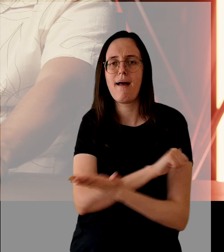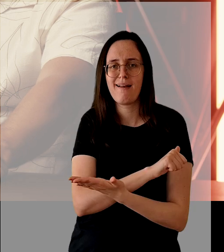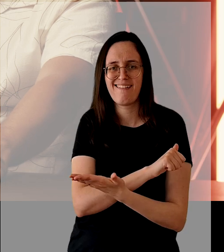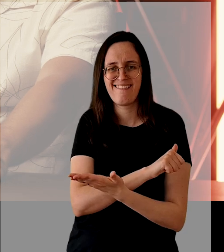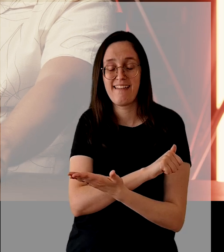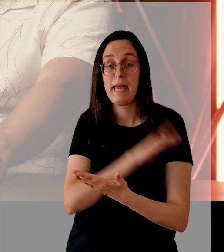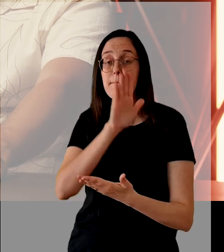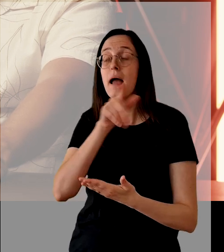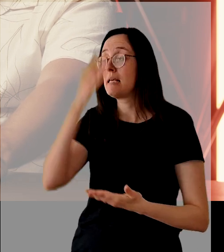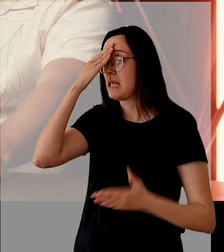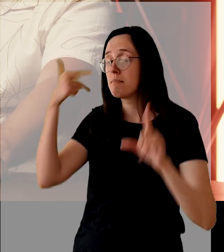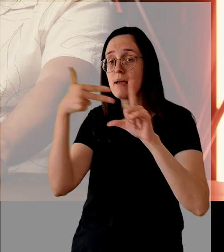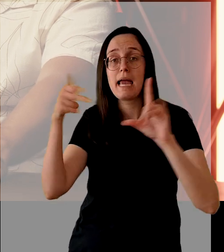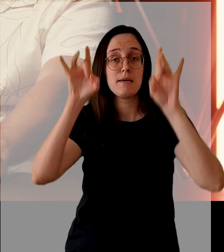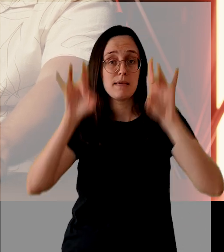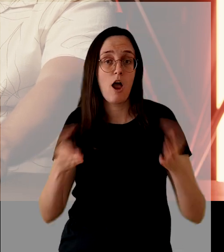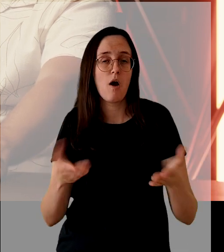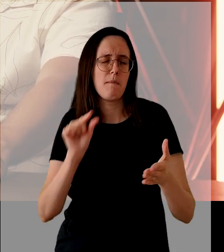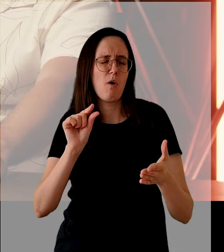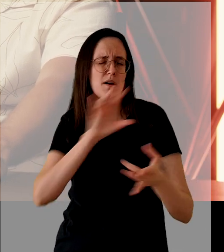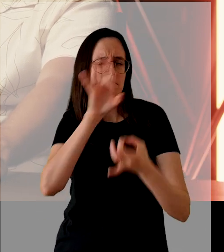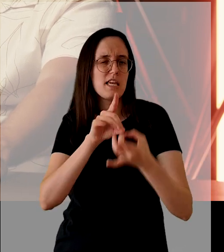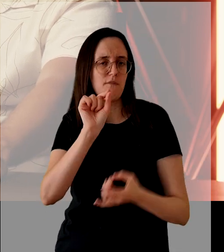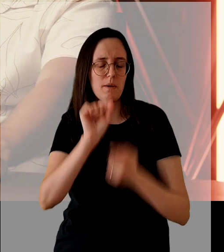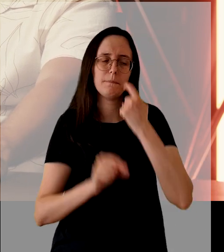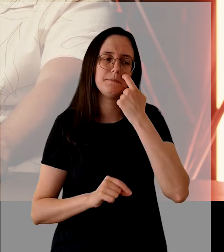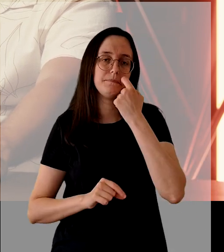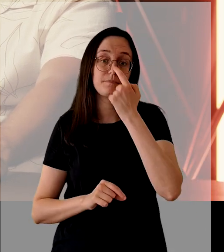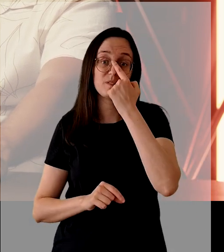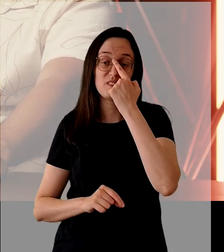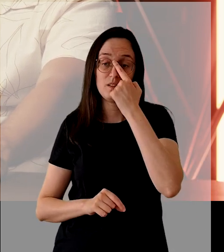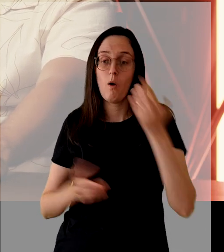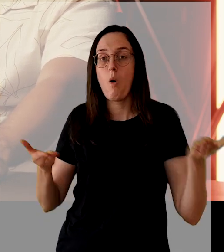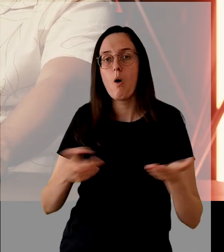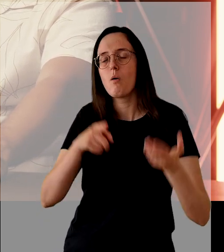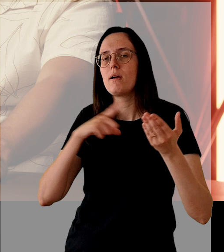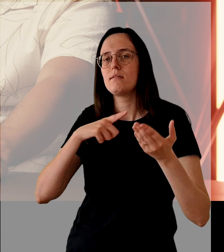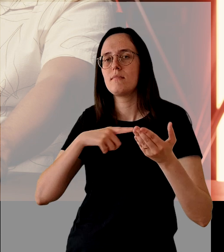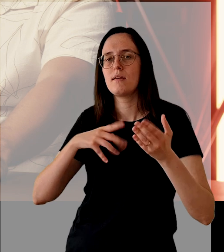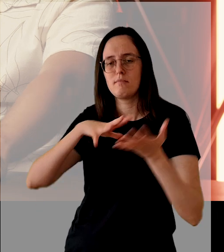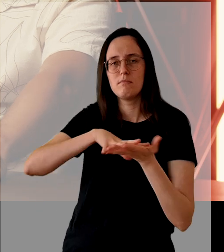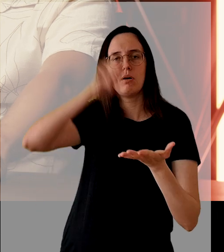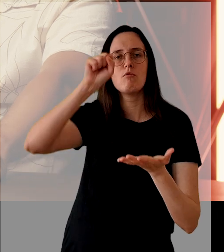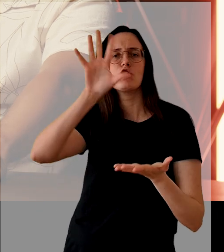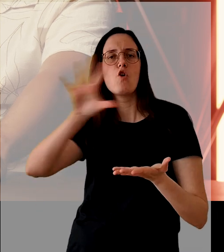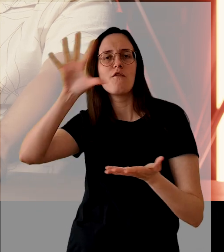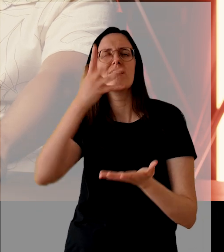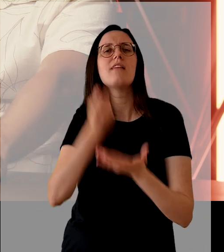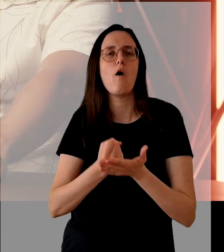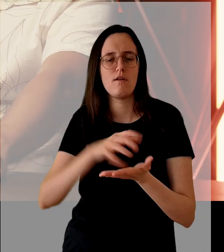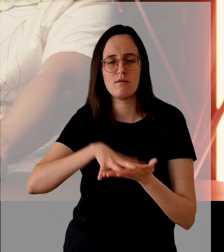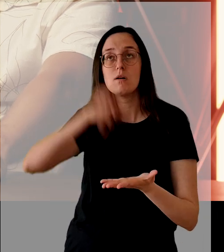especial, ele tem sistemas hoje já que você coloca os brutos na nuvem, eles têm um sisteminha